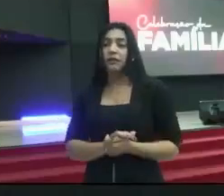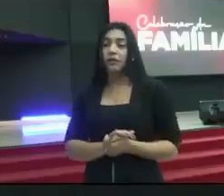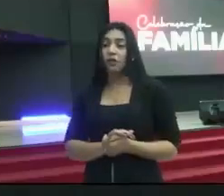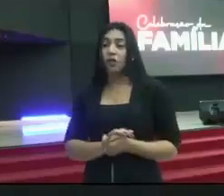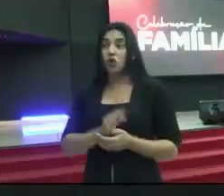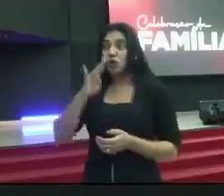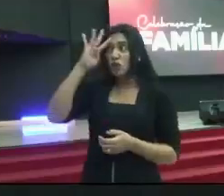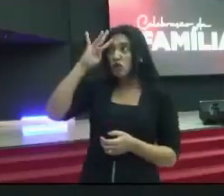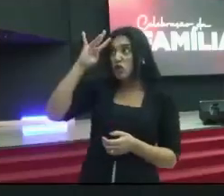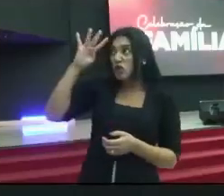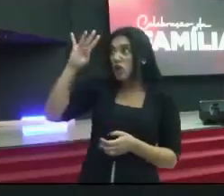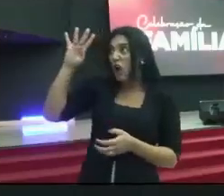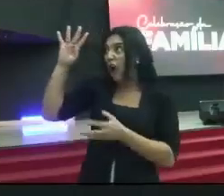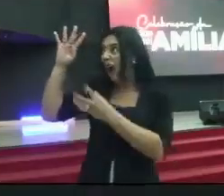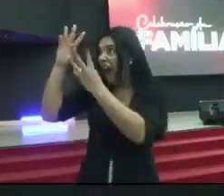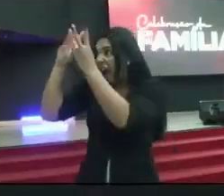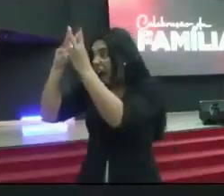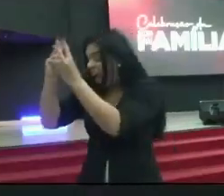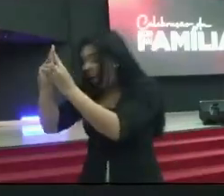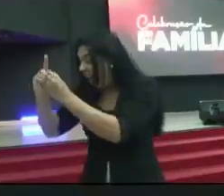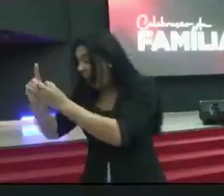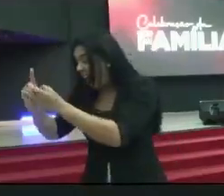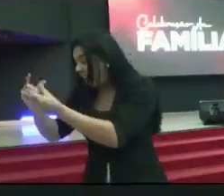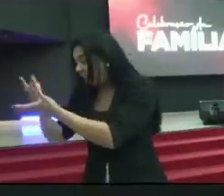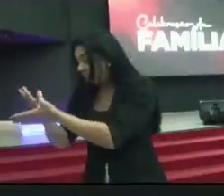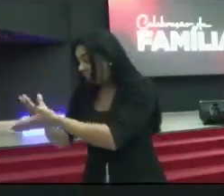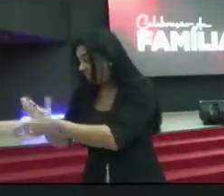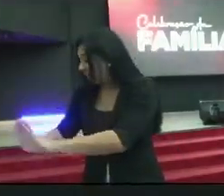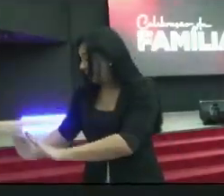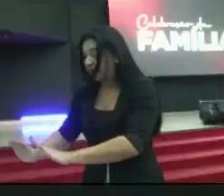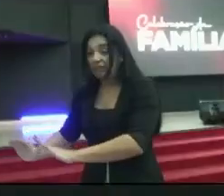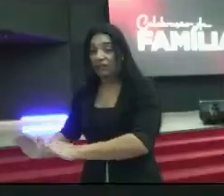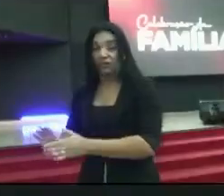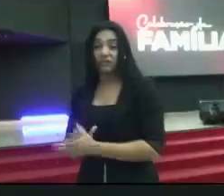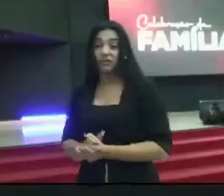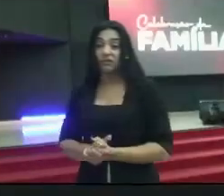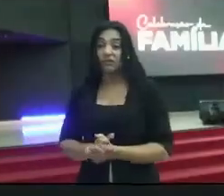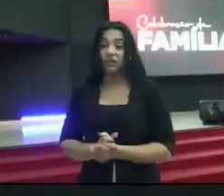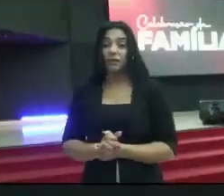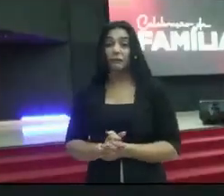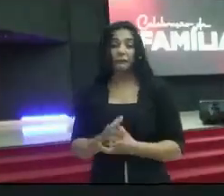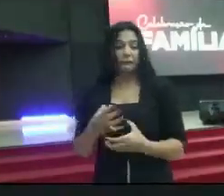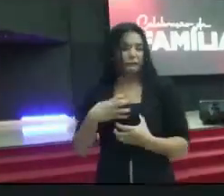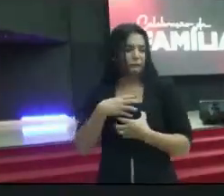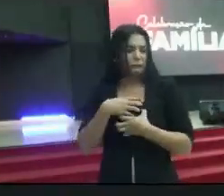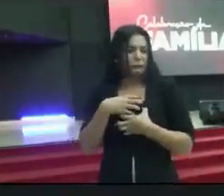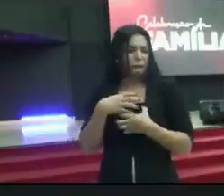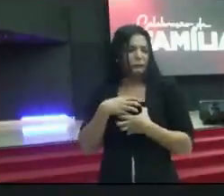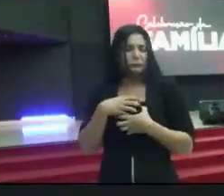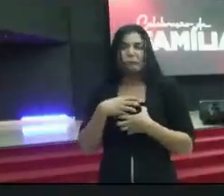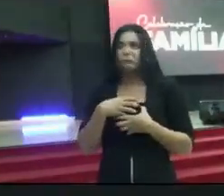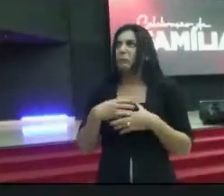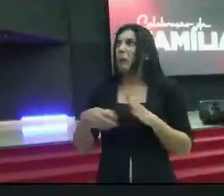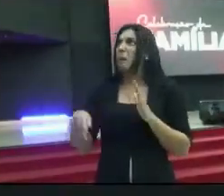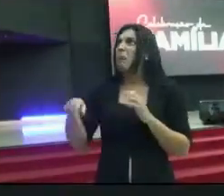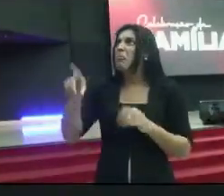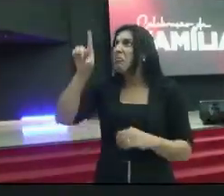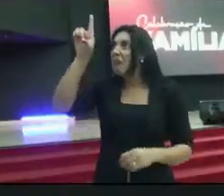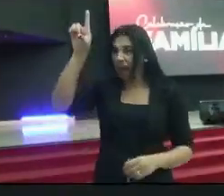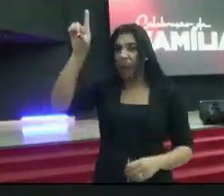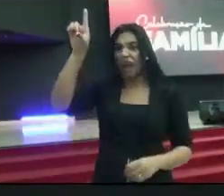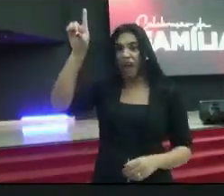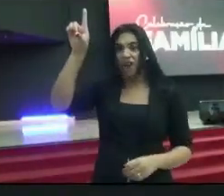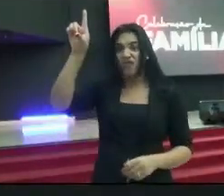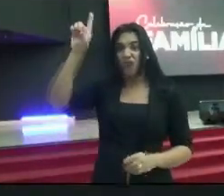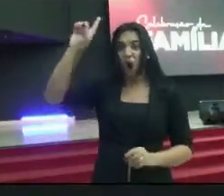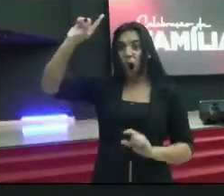cujos sonhos foram despedaçados, se sente como se o próprio Deus